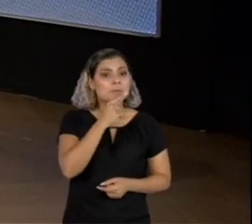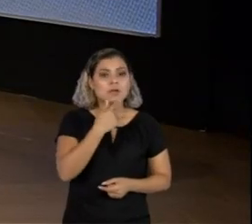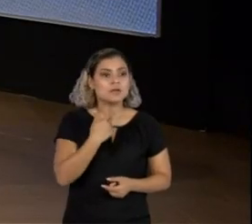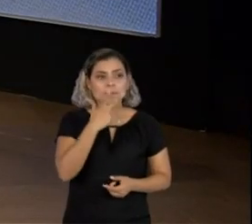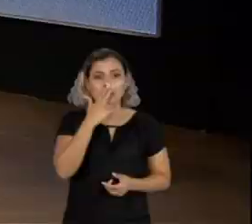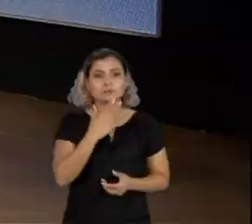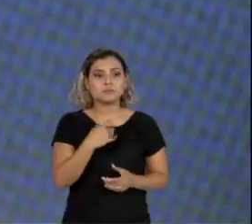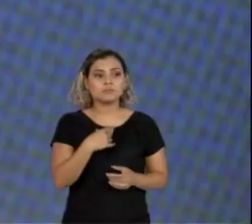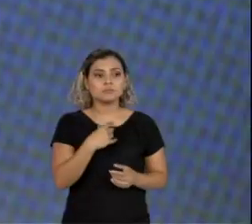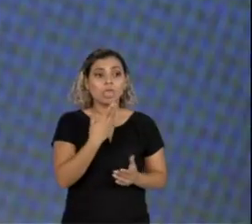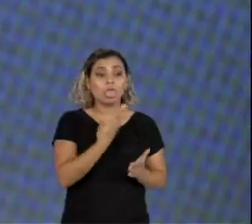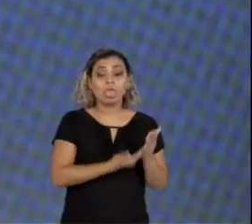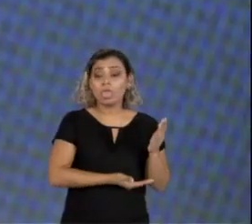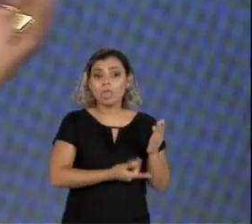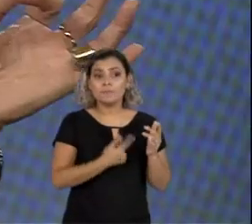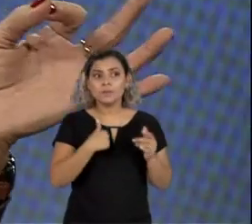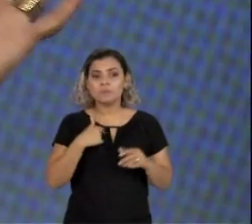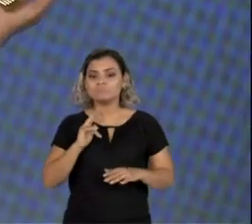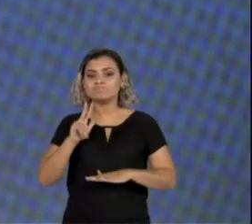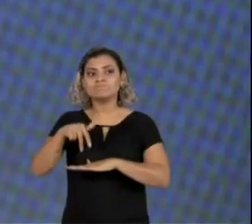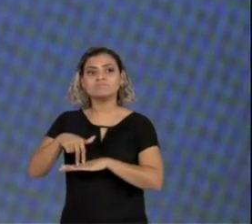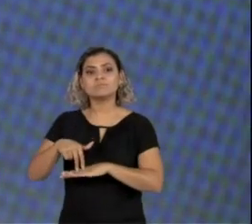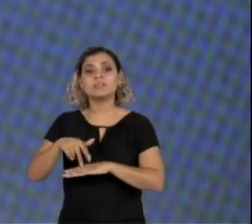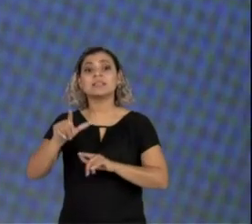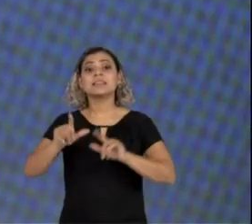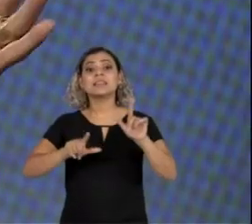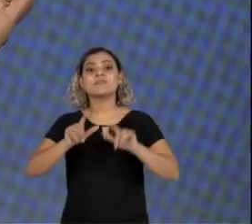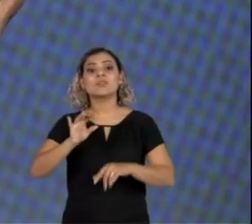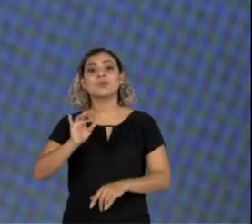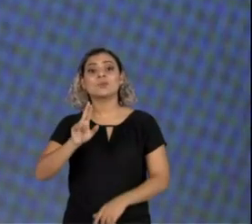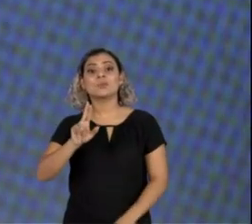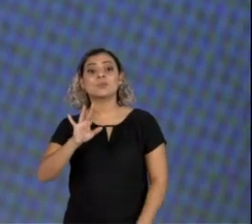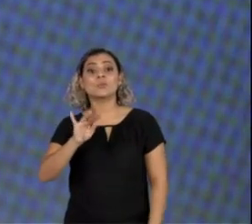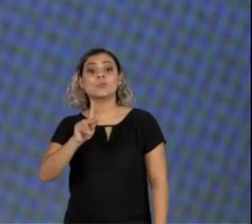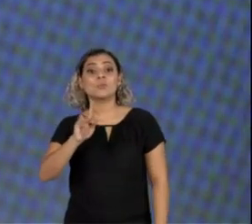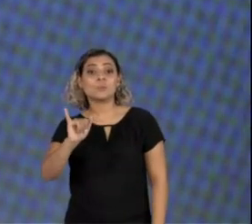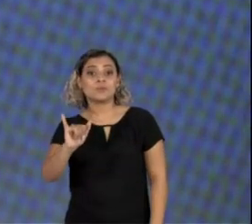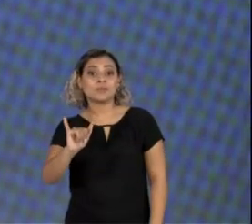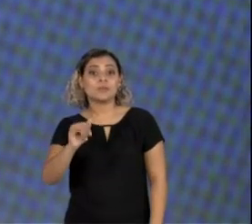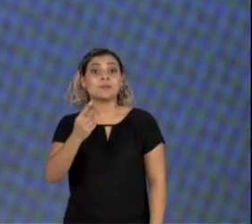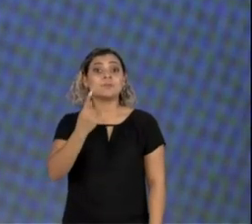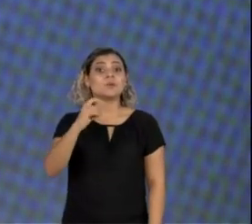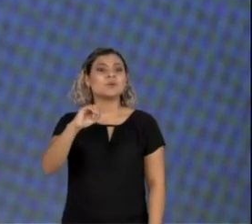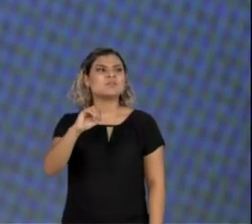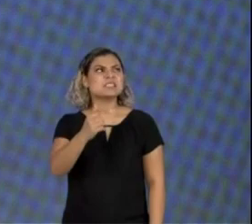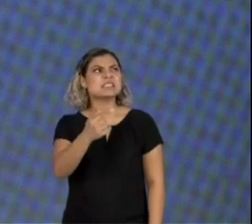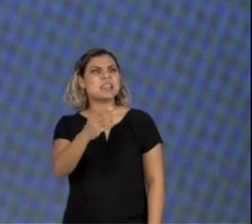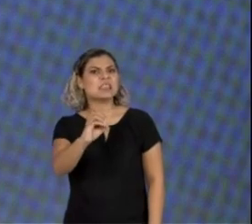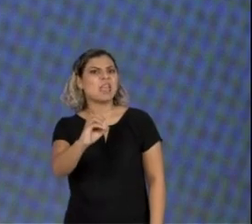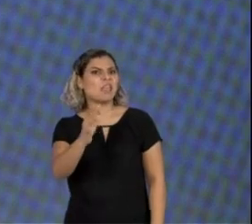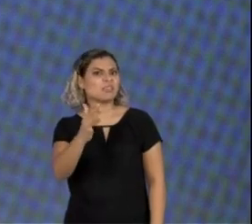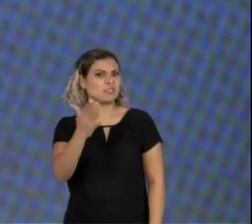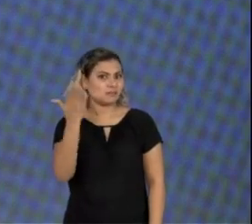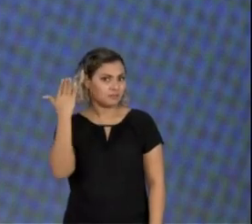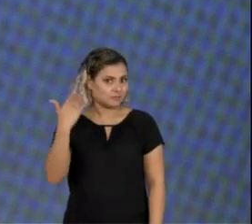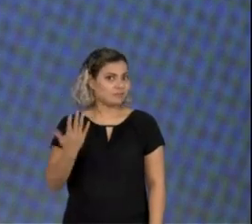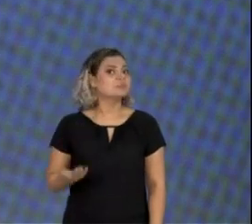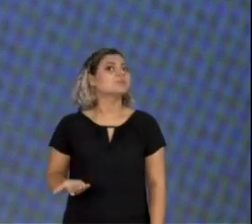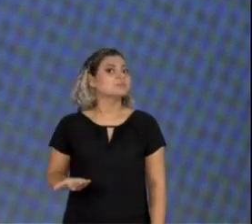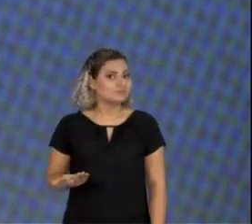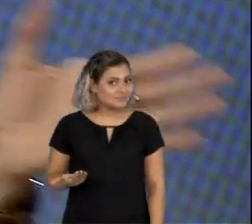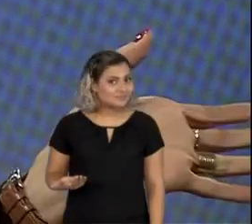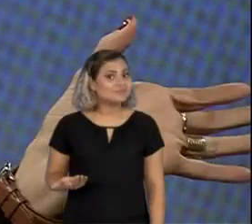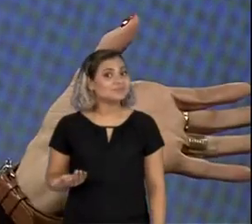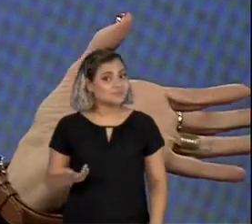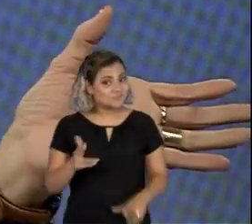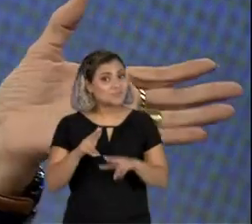eu acabei num teatrinho Troll, na TV Tupi. Isso que eu queria falar justamente disso. 1970.